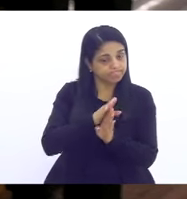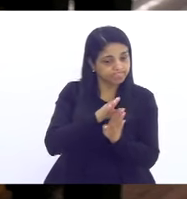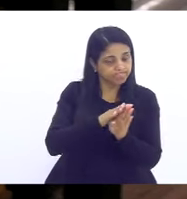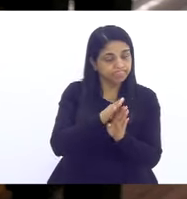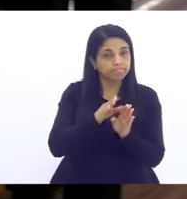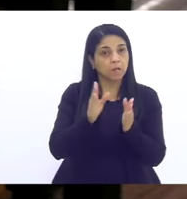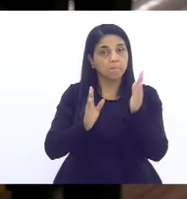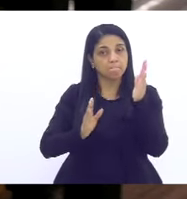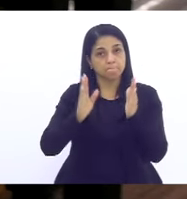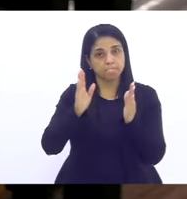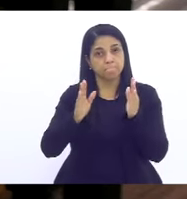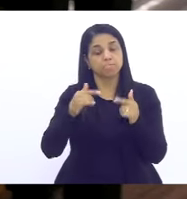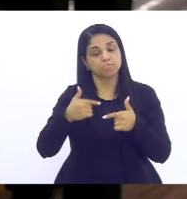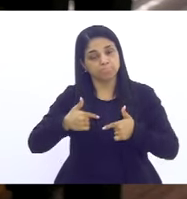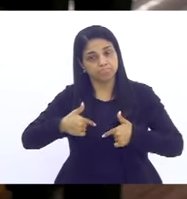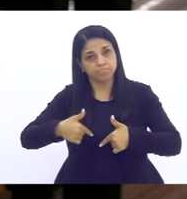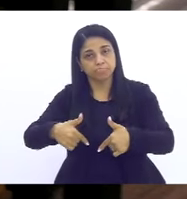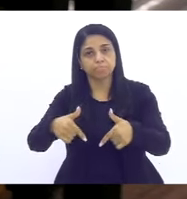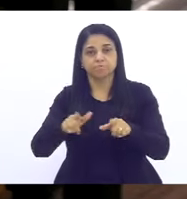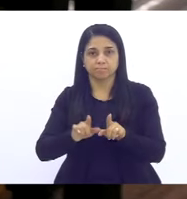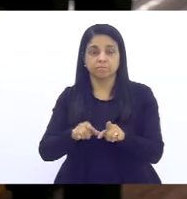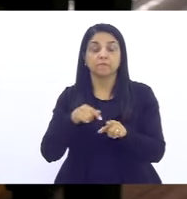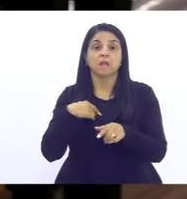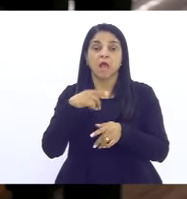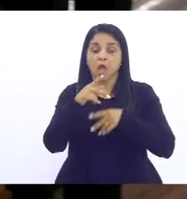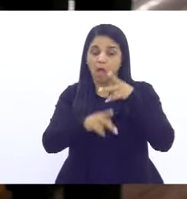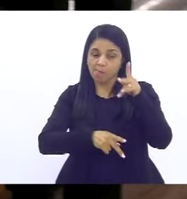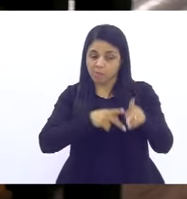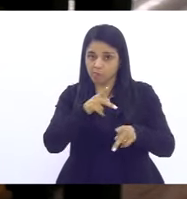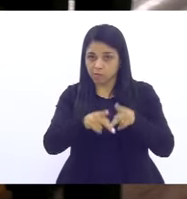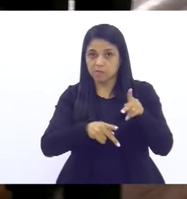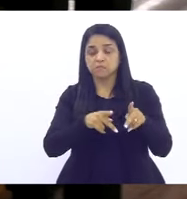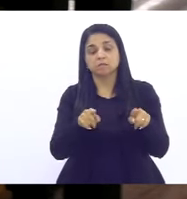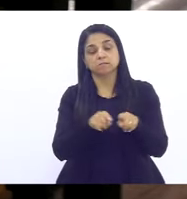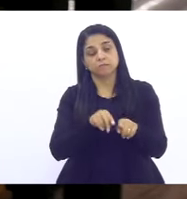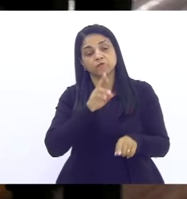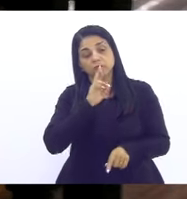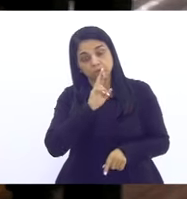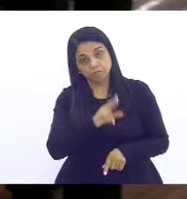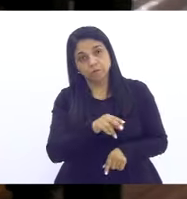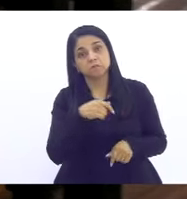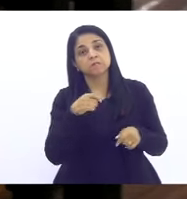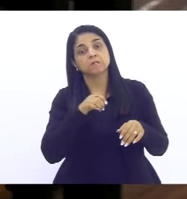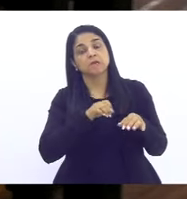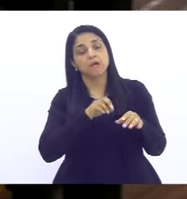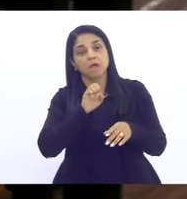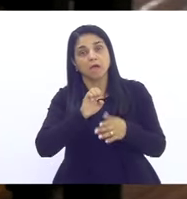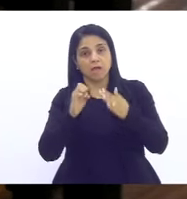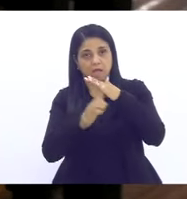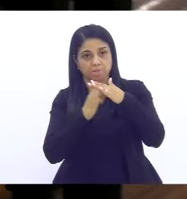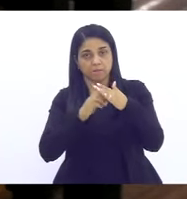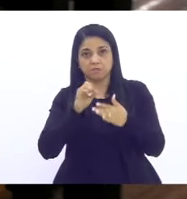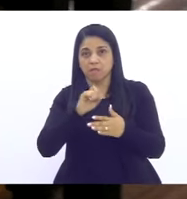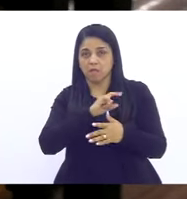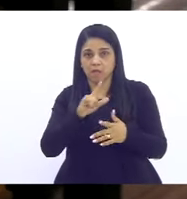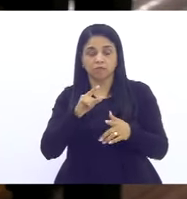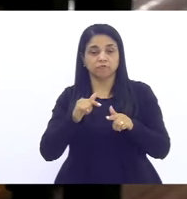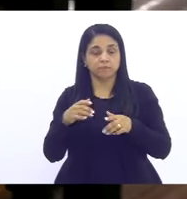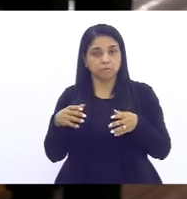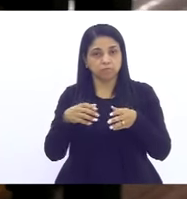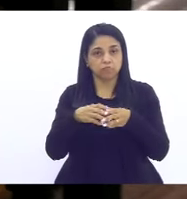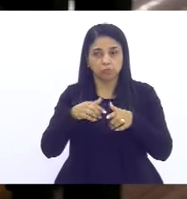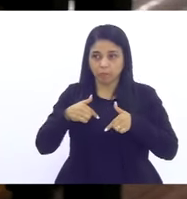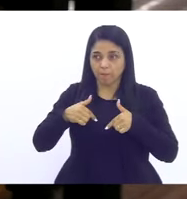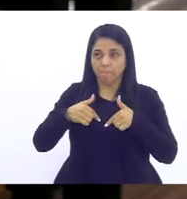esse momento. Então, para a população, sim, a Enel está preparada e vai estar com todo o seu efetivo em